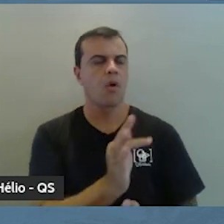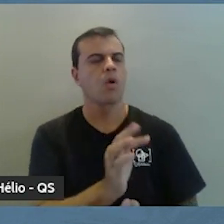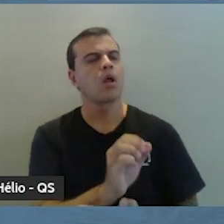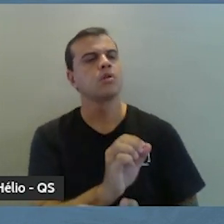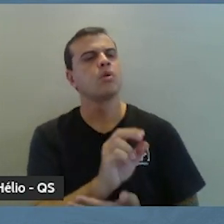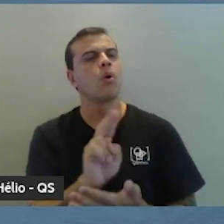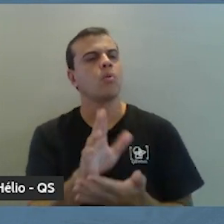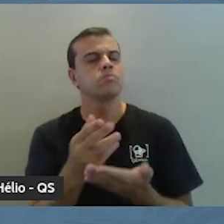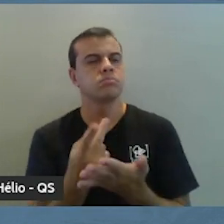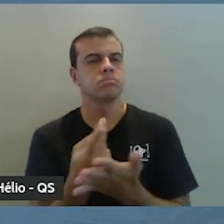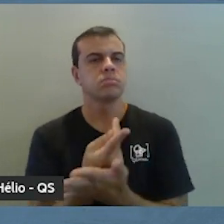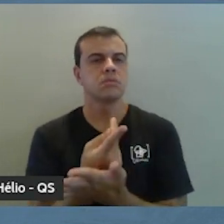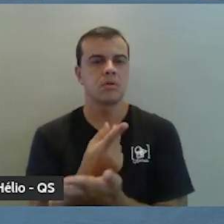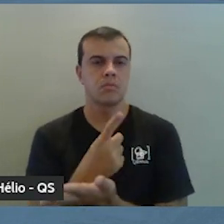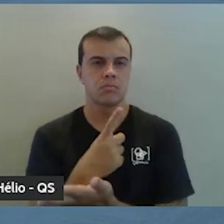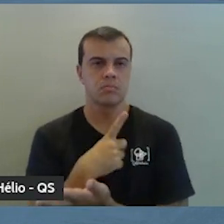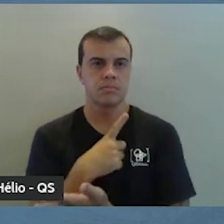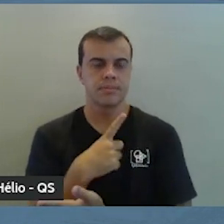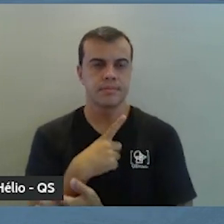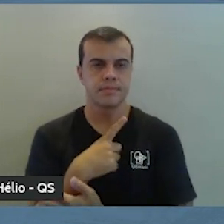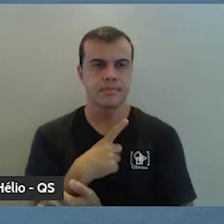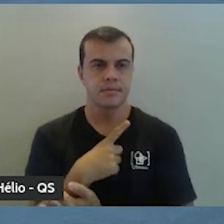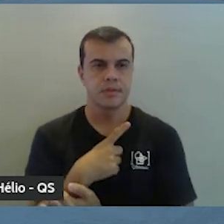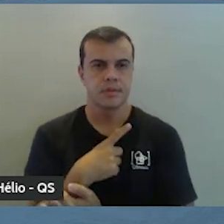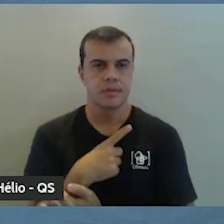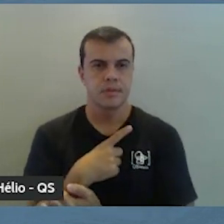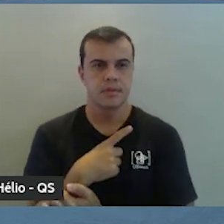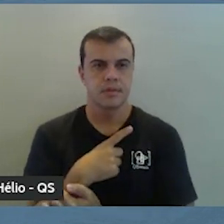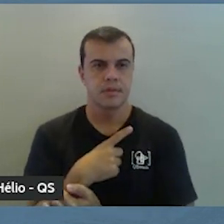alguma maneira, foi